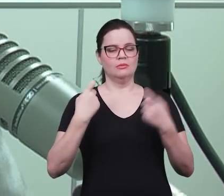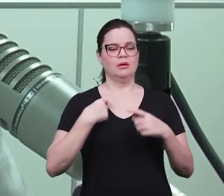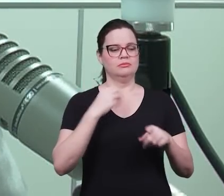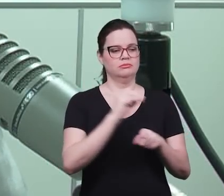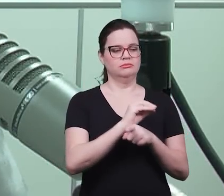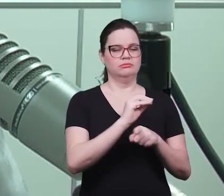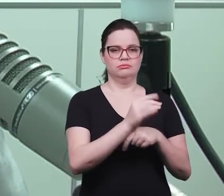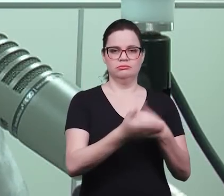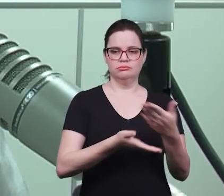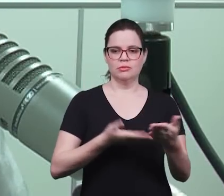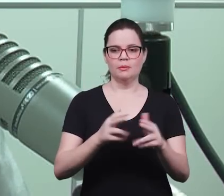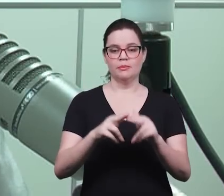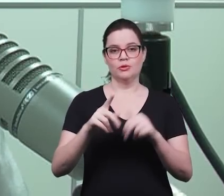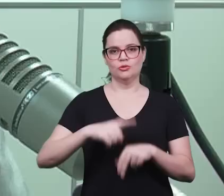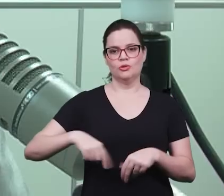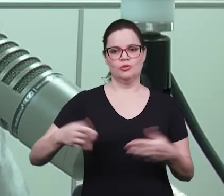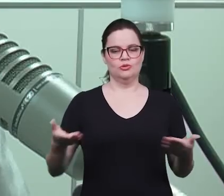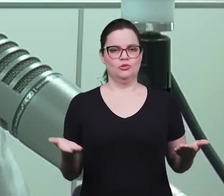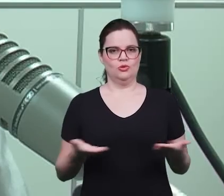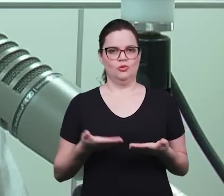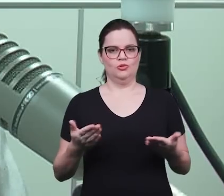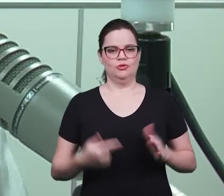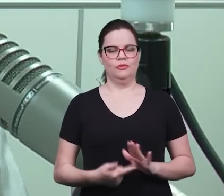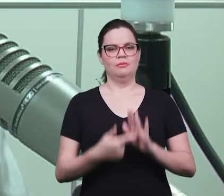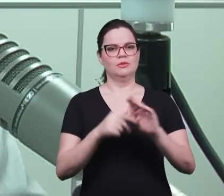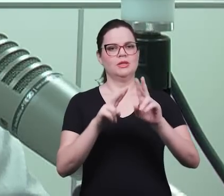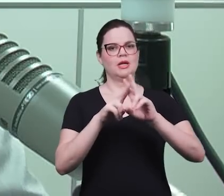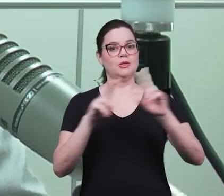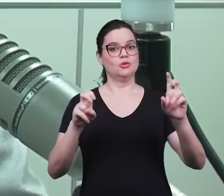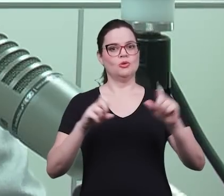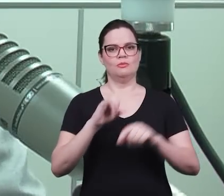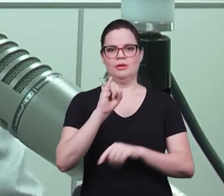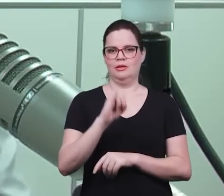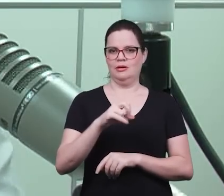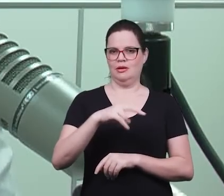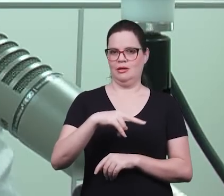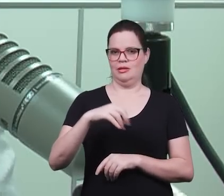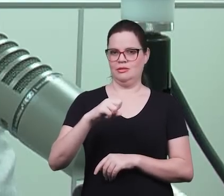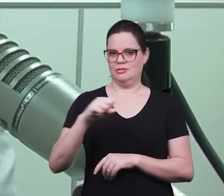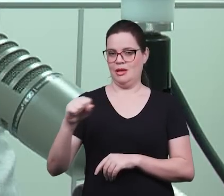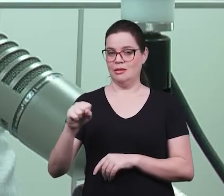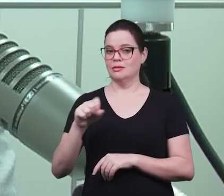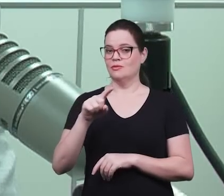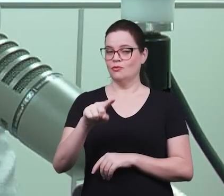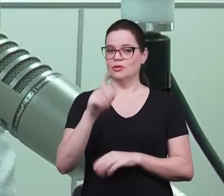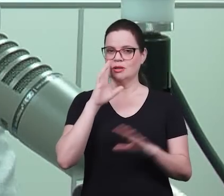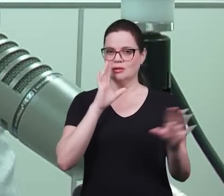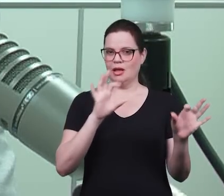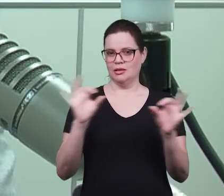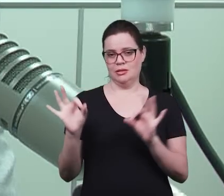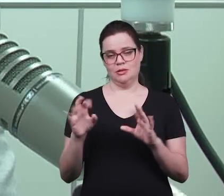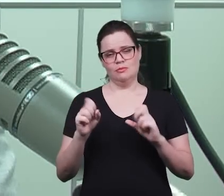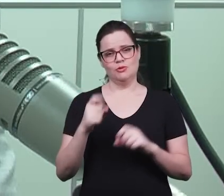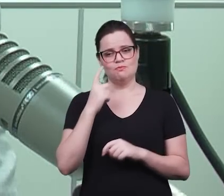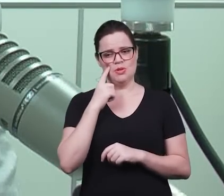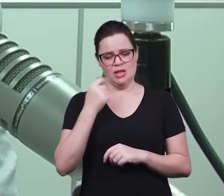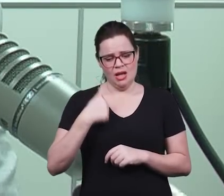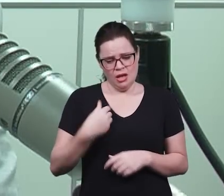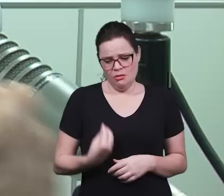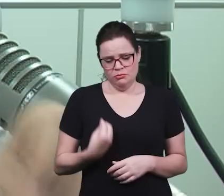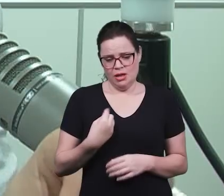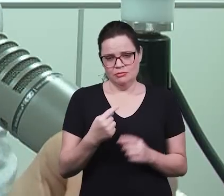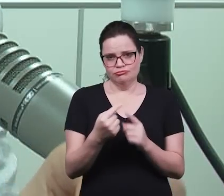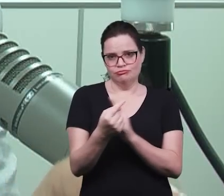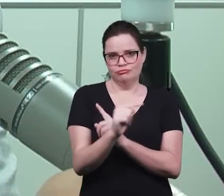fazer essa abordagem, Jorge, sobre a questão do INSS. E é muito interessante, tá? Pode ser que você que está nos assistindo agora, eventualmente, não